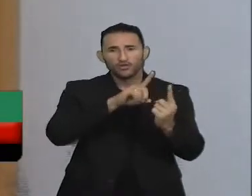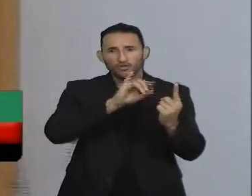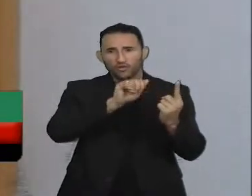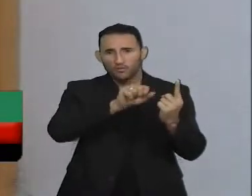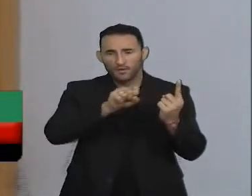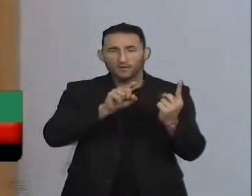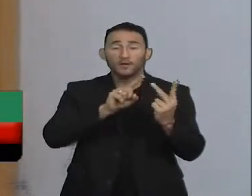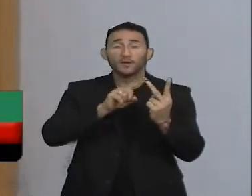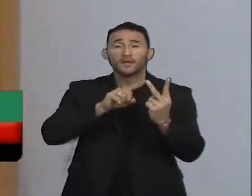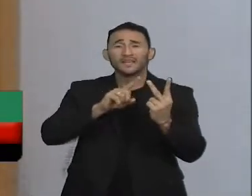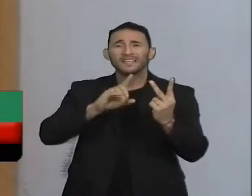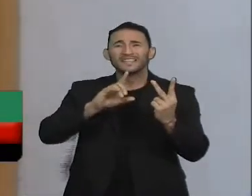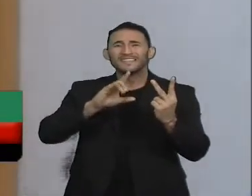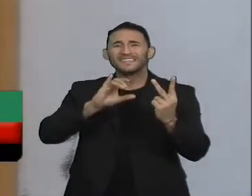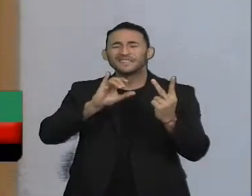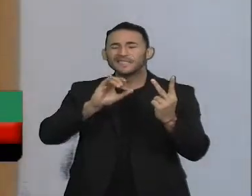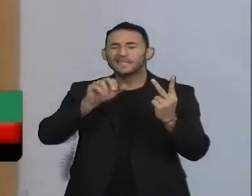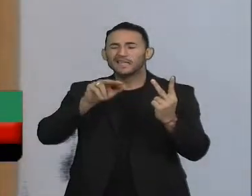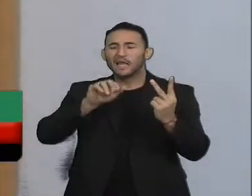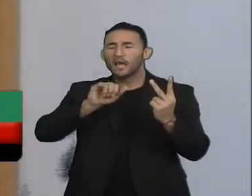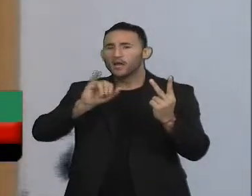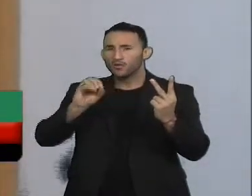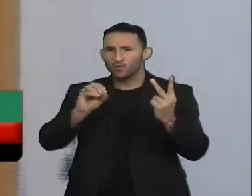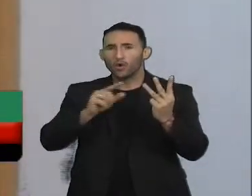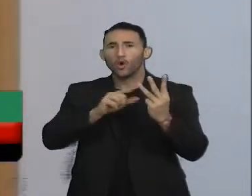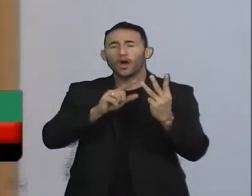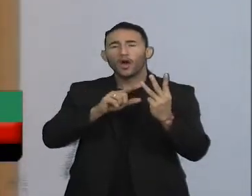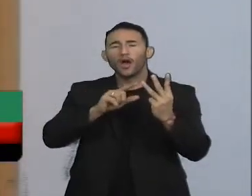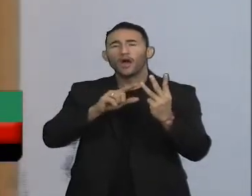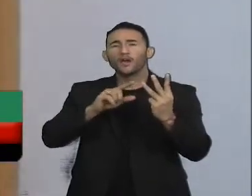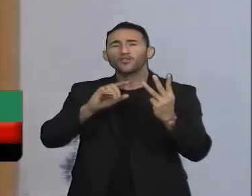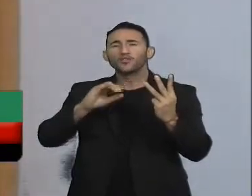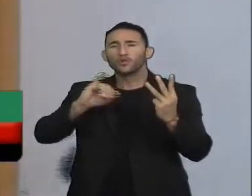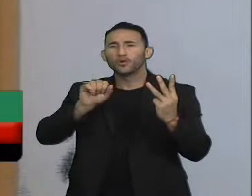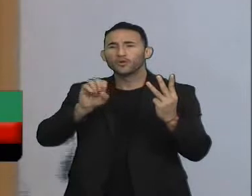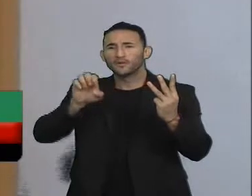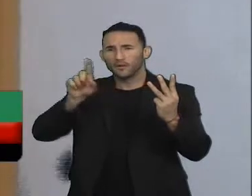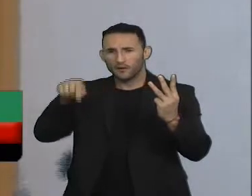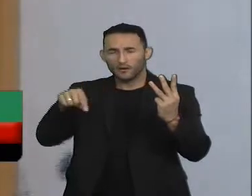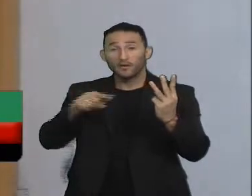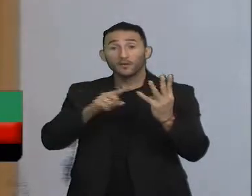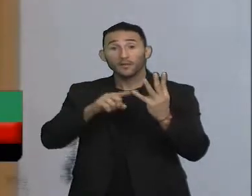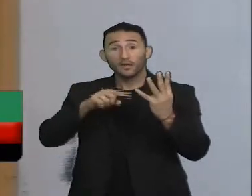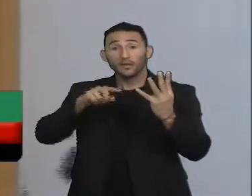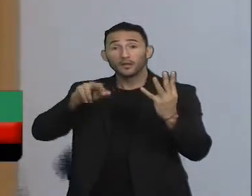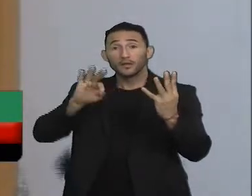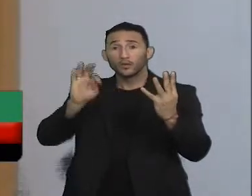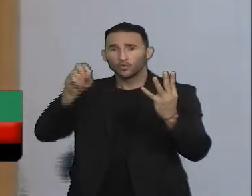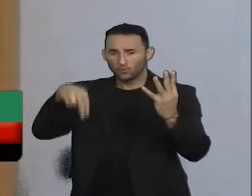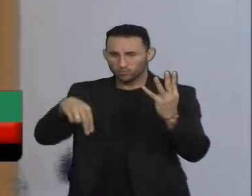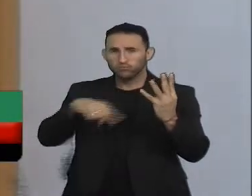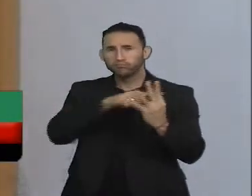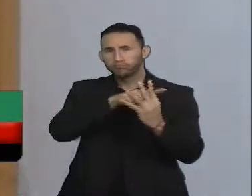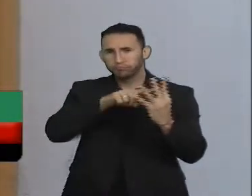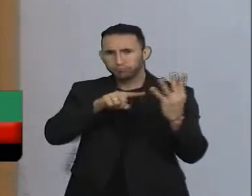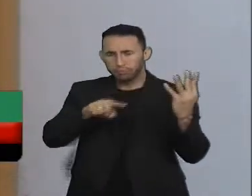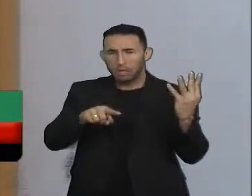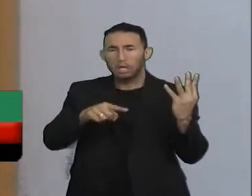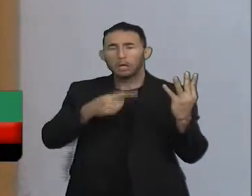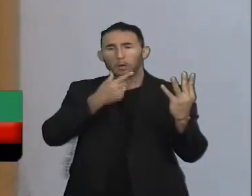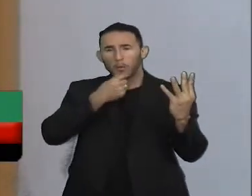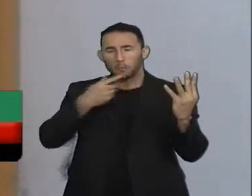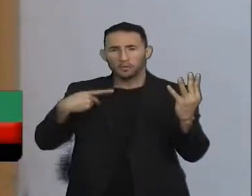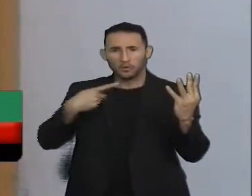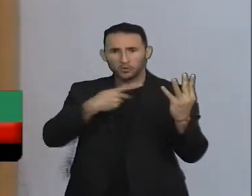Barbosa, reverendo Sinésio Pereira, o reverendo José Buturi e também o reverendo Newton Vieira. E esse vereador